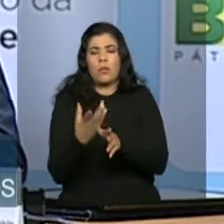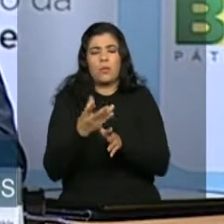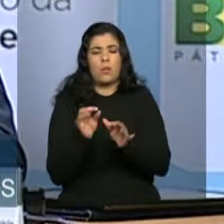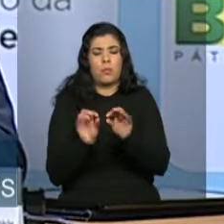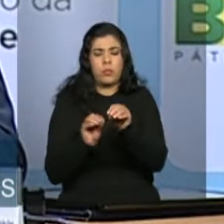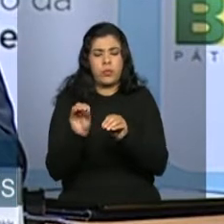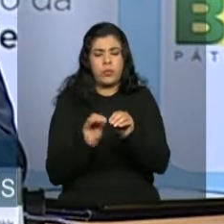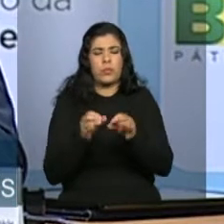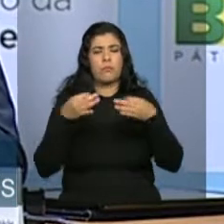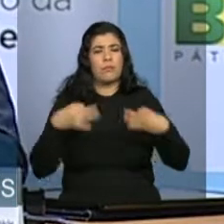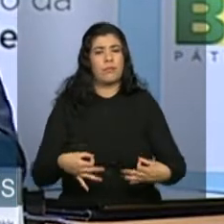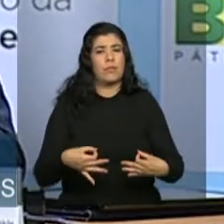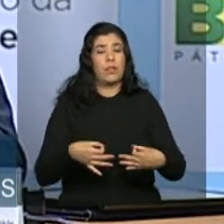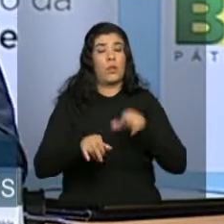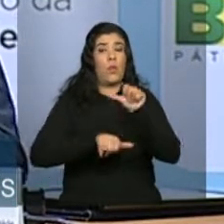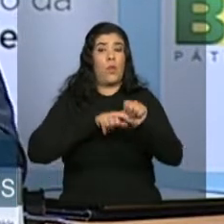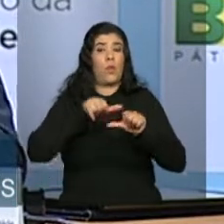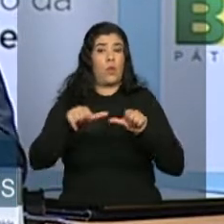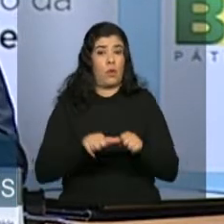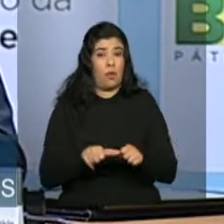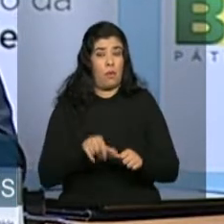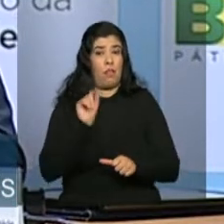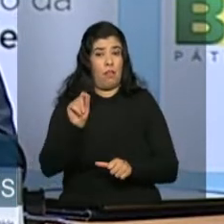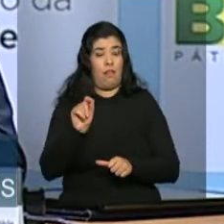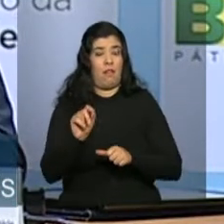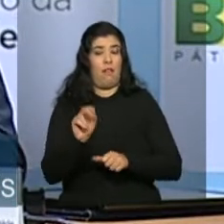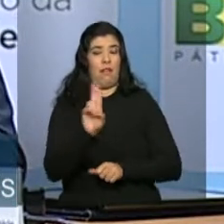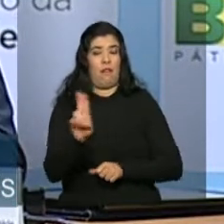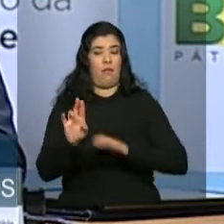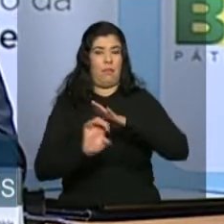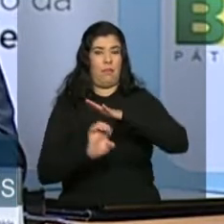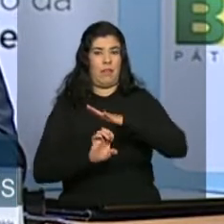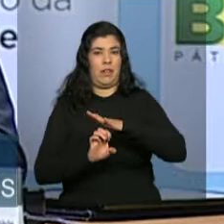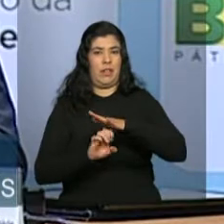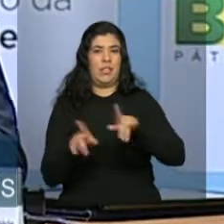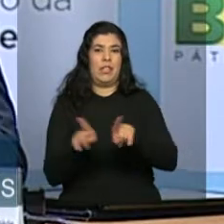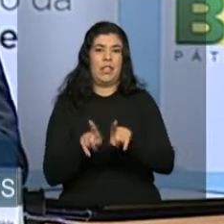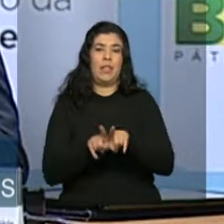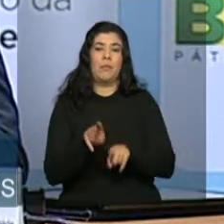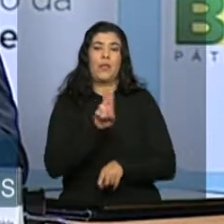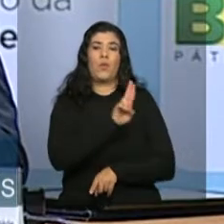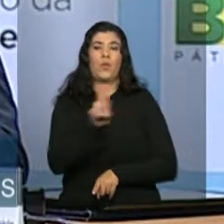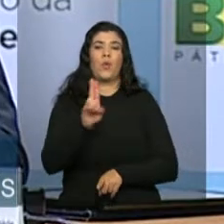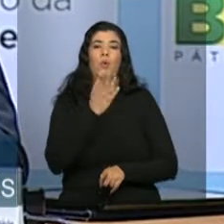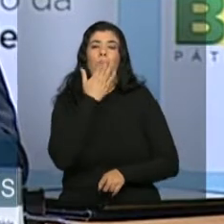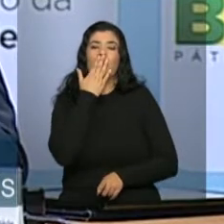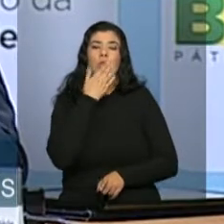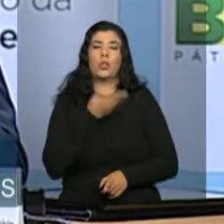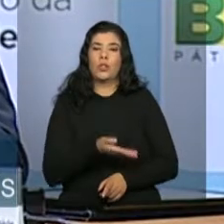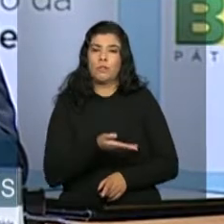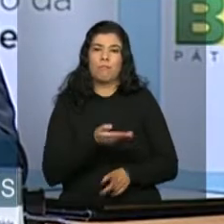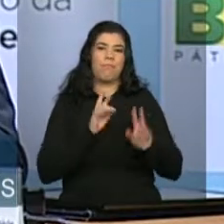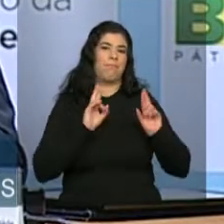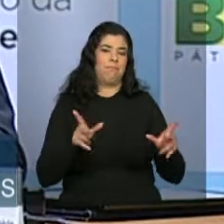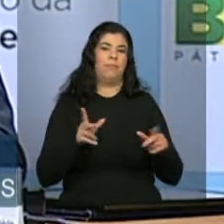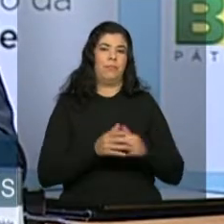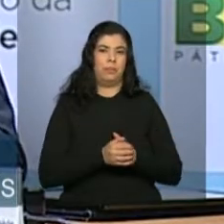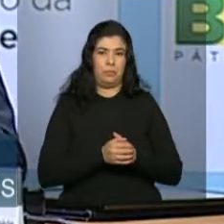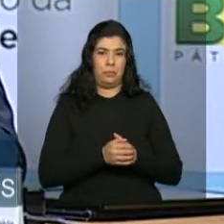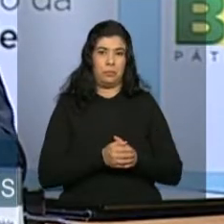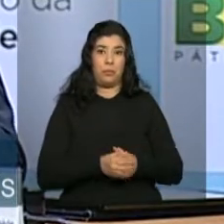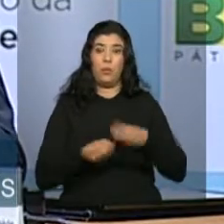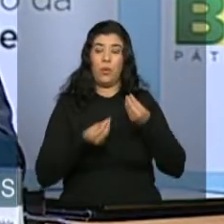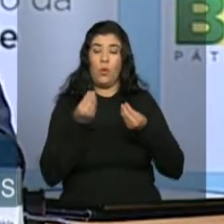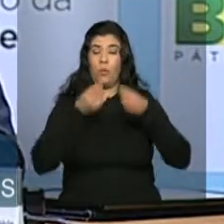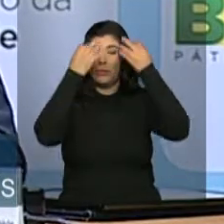só muda a empresa que fabrica e muda eventualmente a marca quando assimilar tá ele pode ser genéricos e podem ser similares não importa o